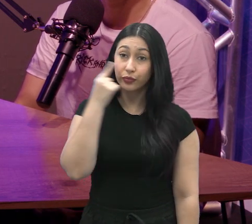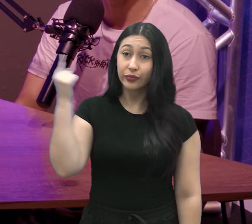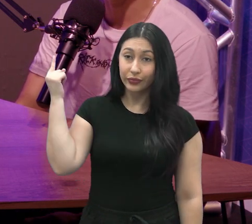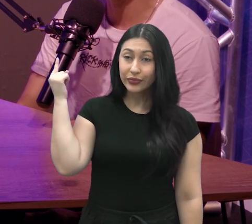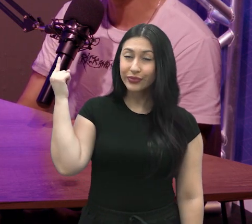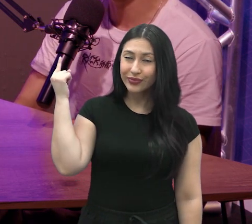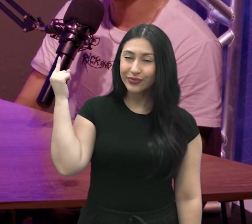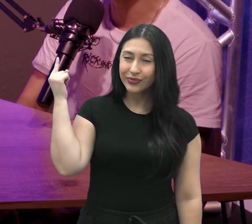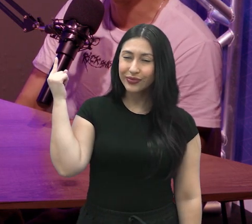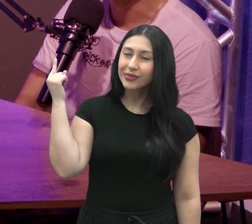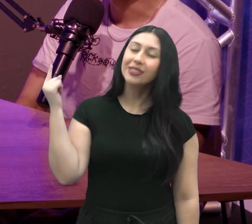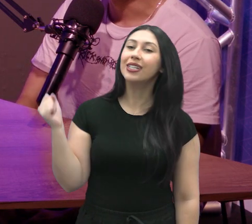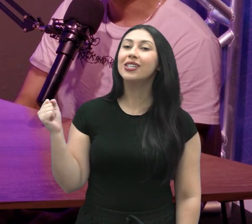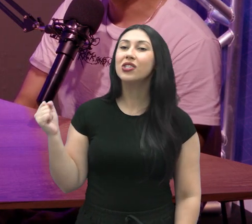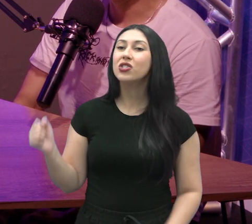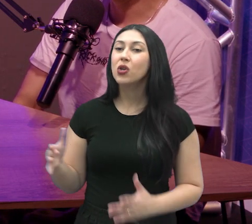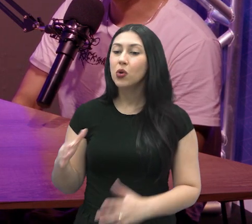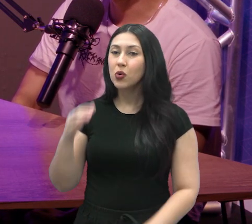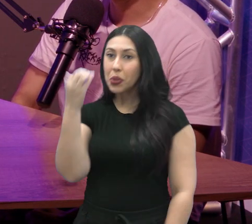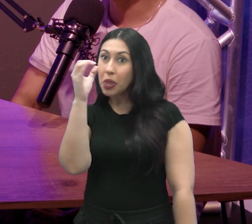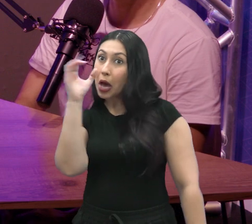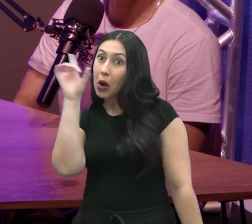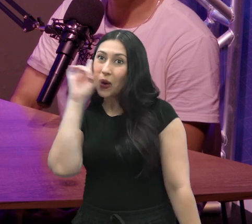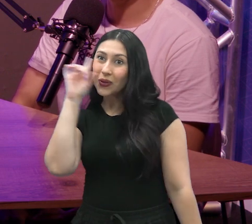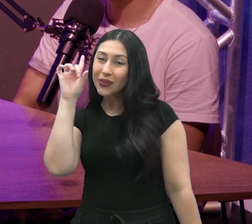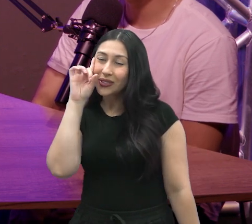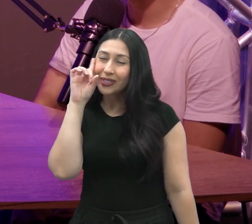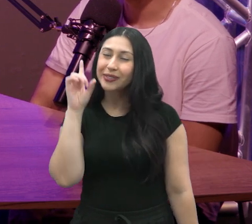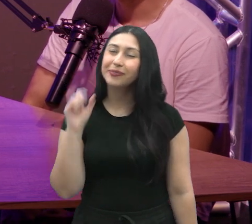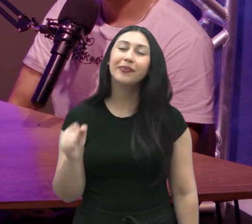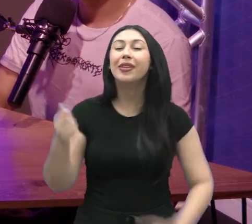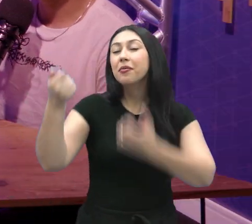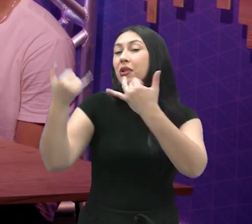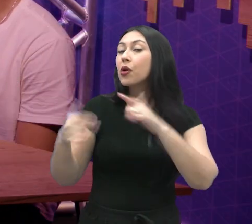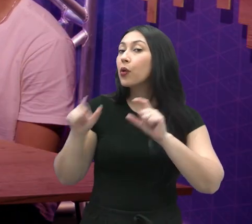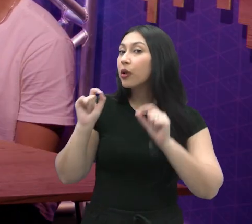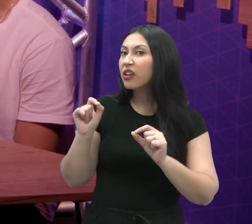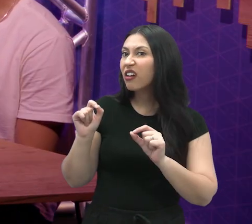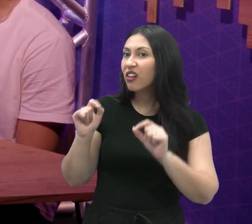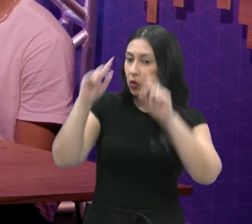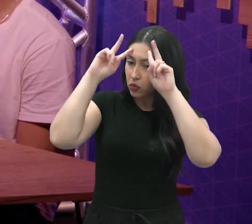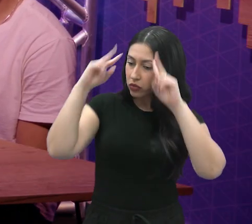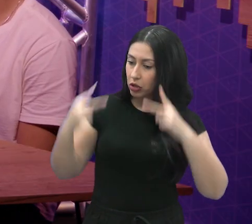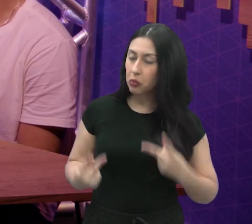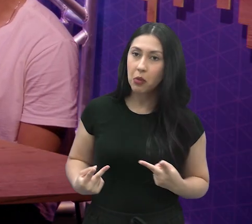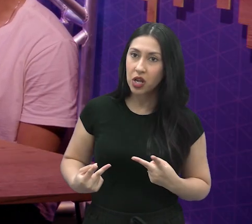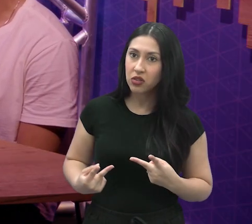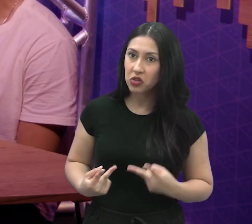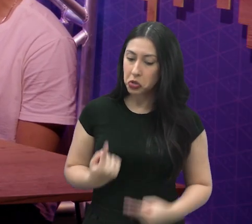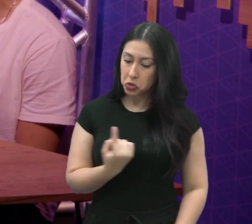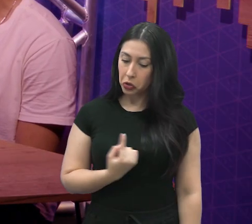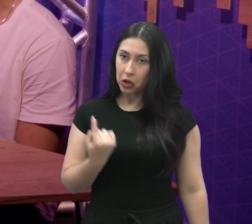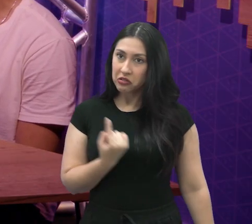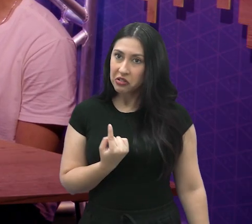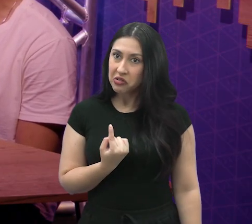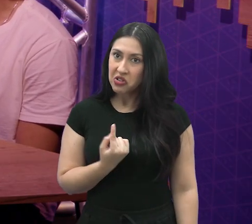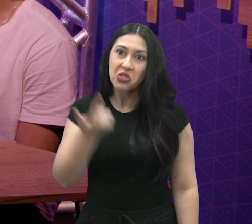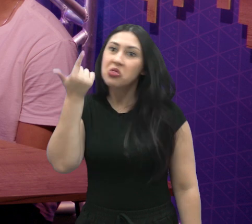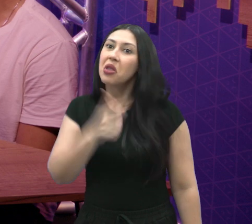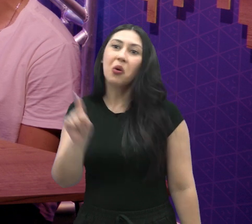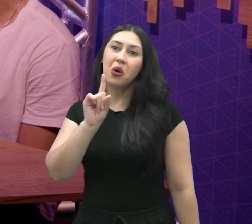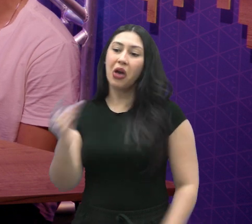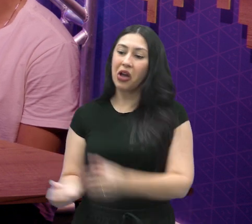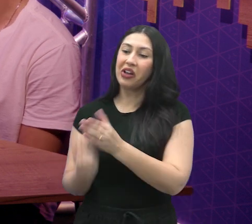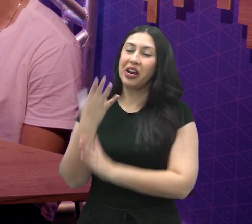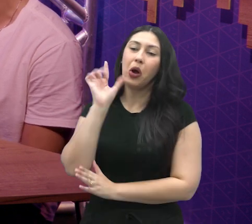Luz, sei lá como é que fala o nome dele, ele é do Ciência Todo Dia, ele falou, nenhum ser humano vivo sabe